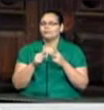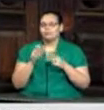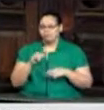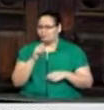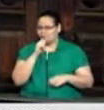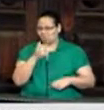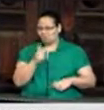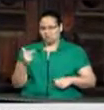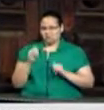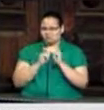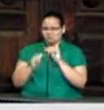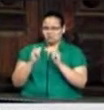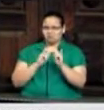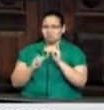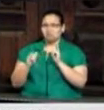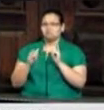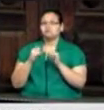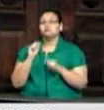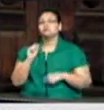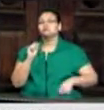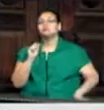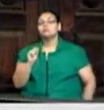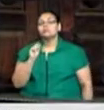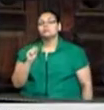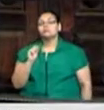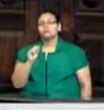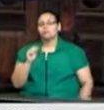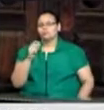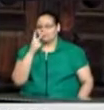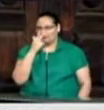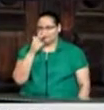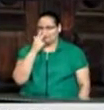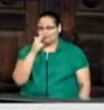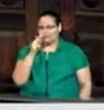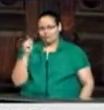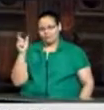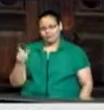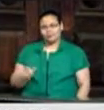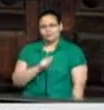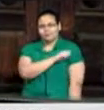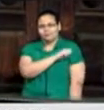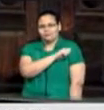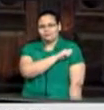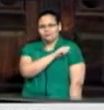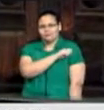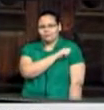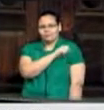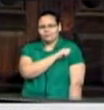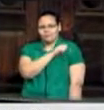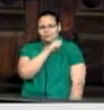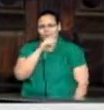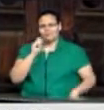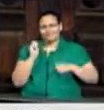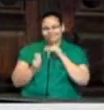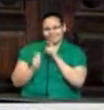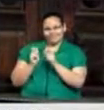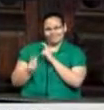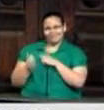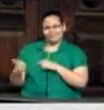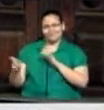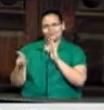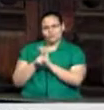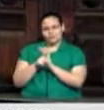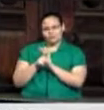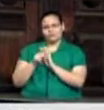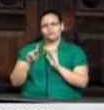Se não há notícias, o que me parece, esse aluno que foi ofendido pertence ao